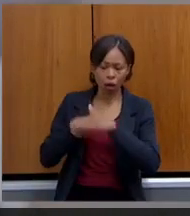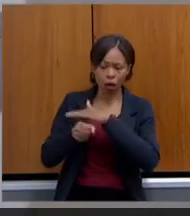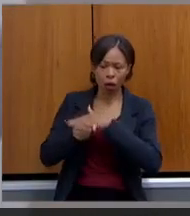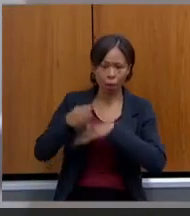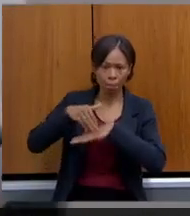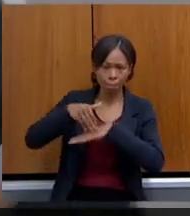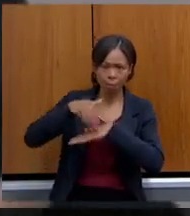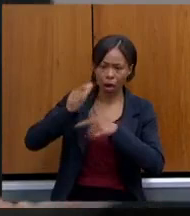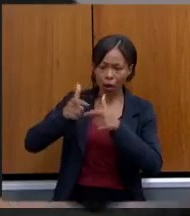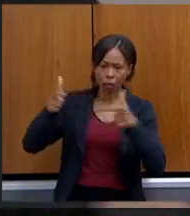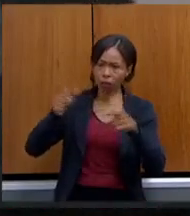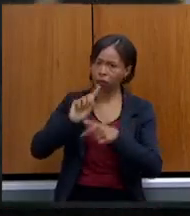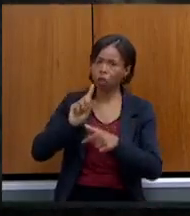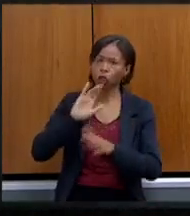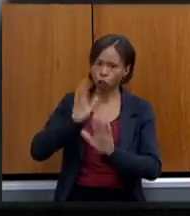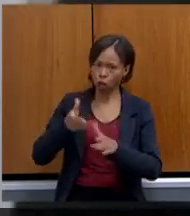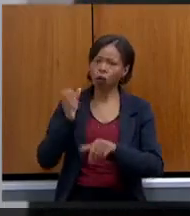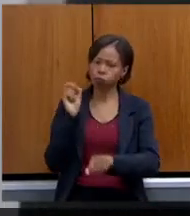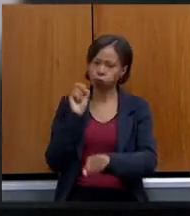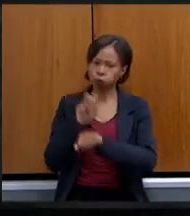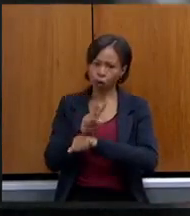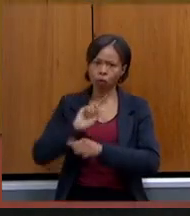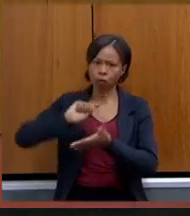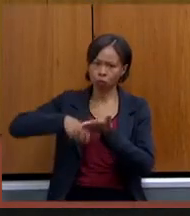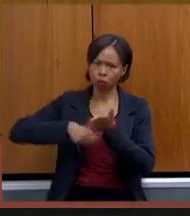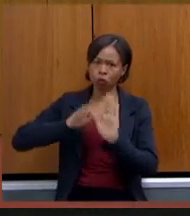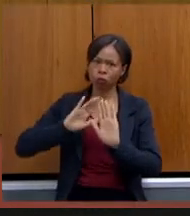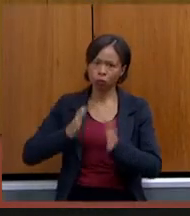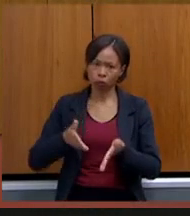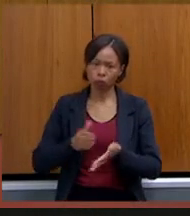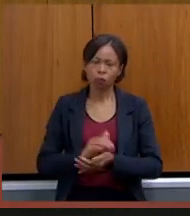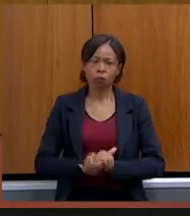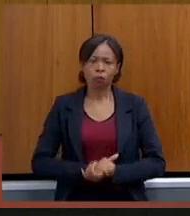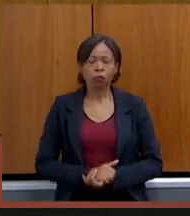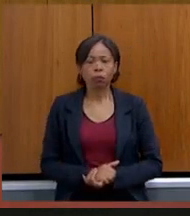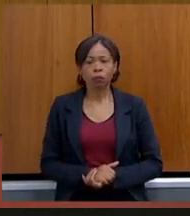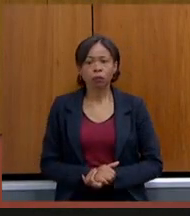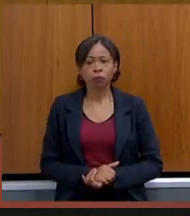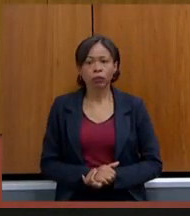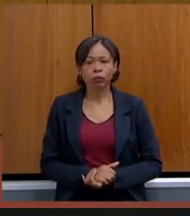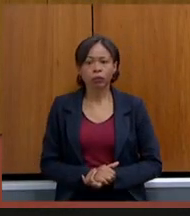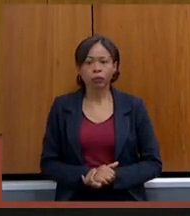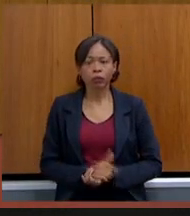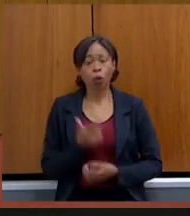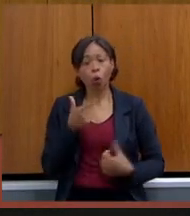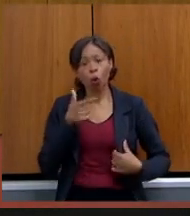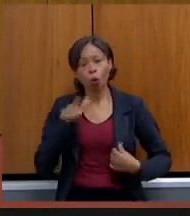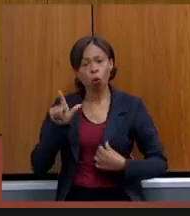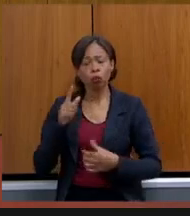está contratado na sua folha de pagamento e obrigada também nós temos um outro problema crônico